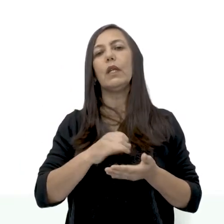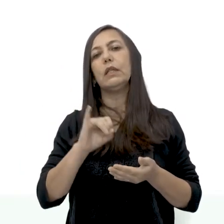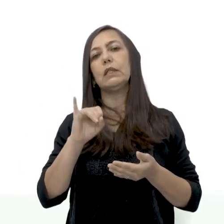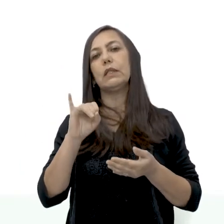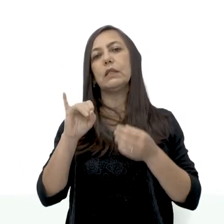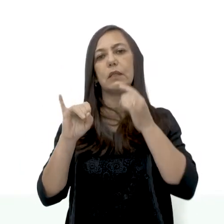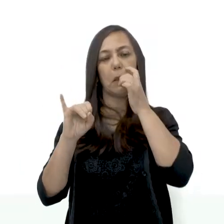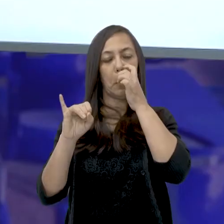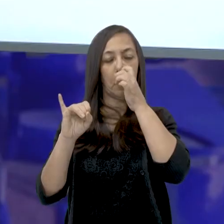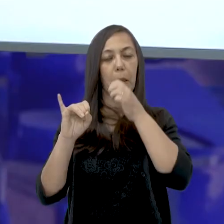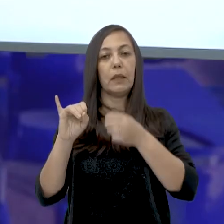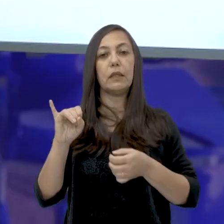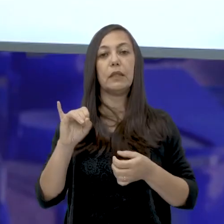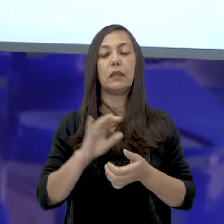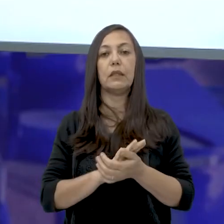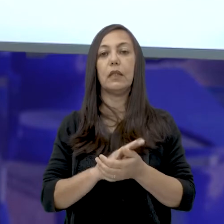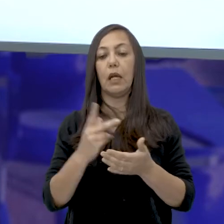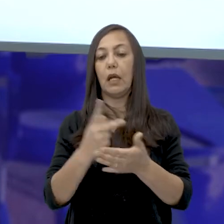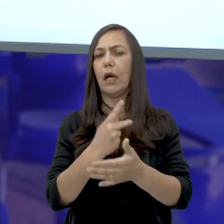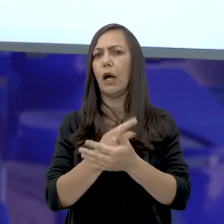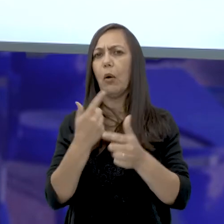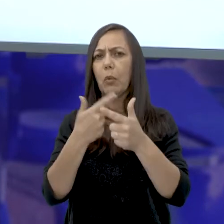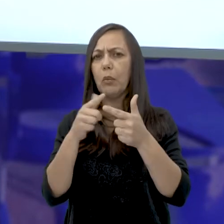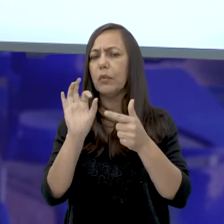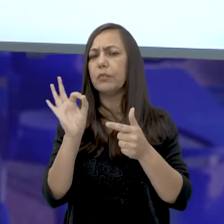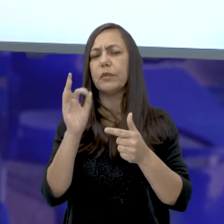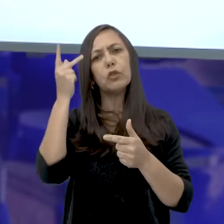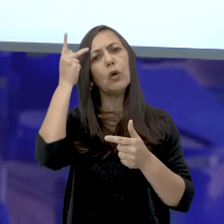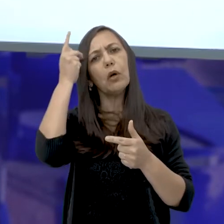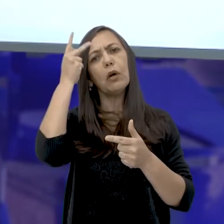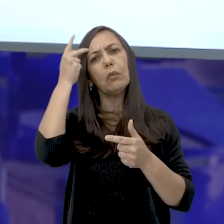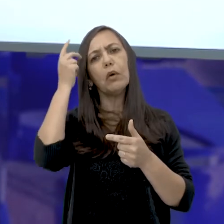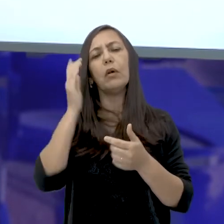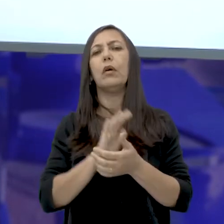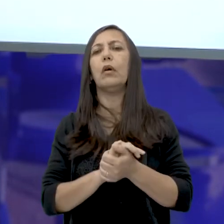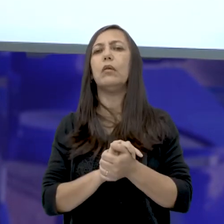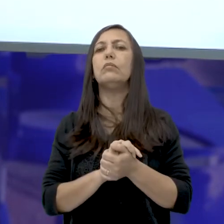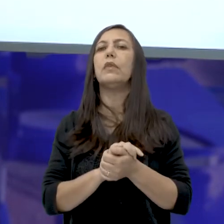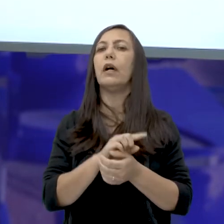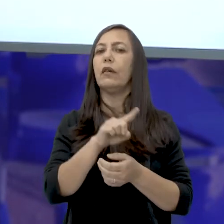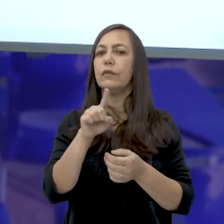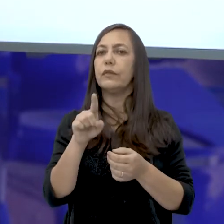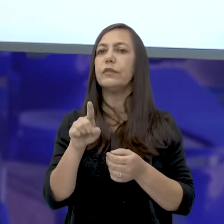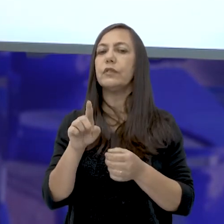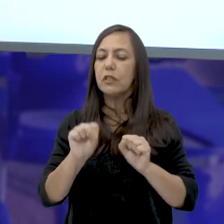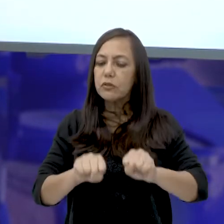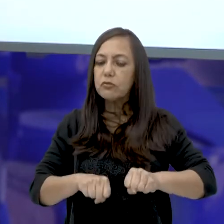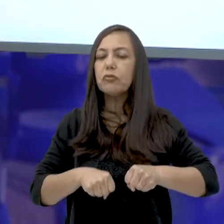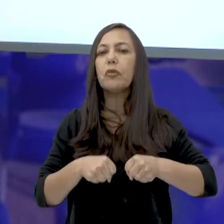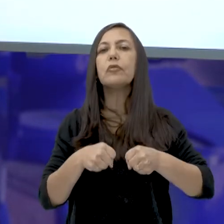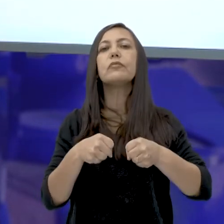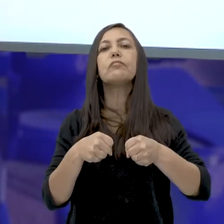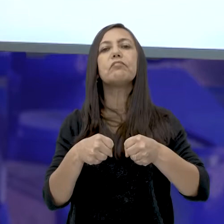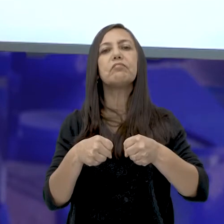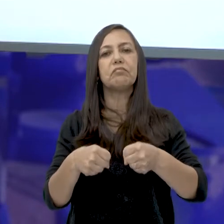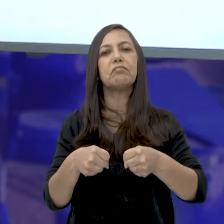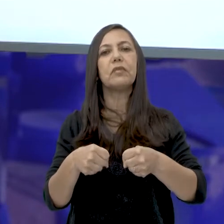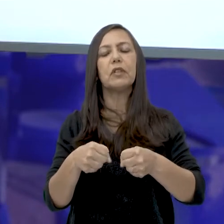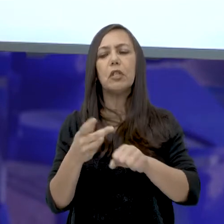ilusório. Constantes renascimentos. A única tradição religiosa que ela pensa na